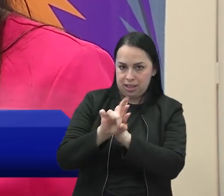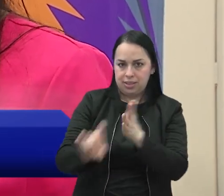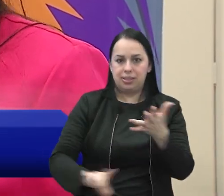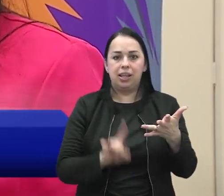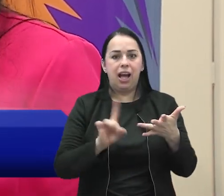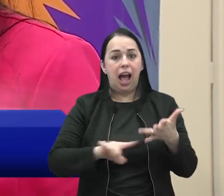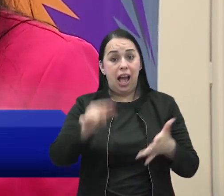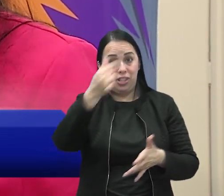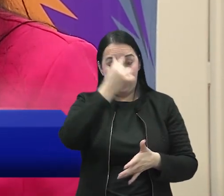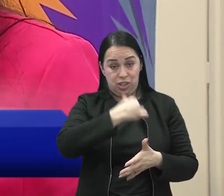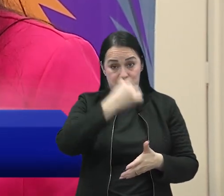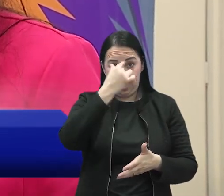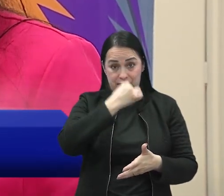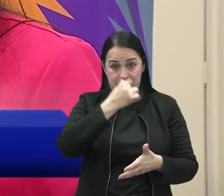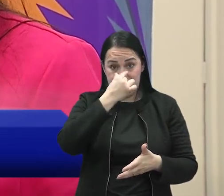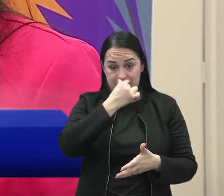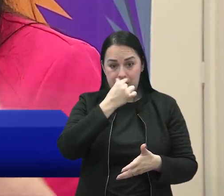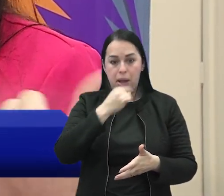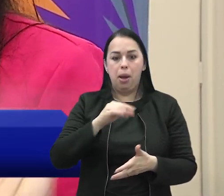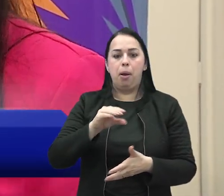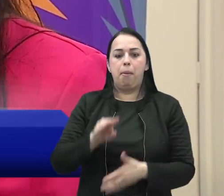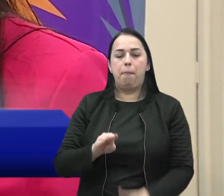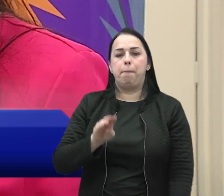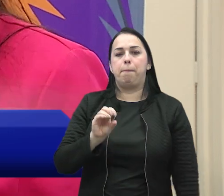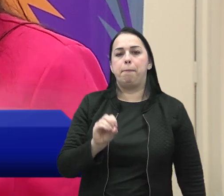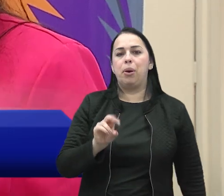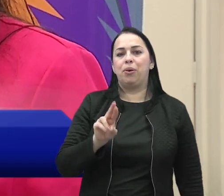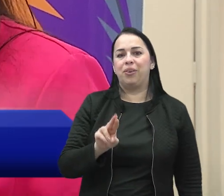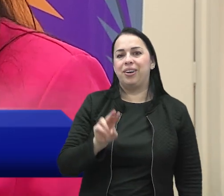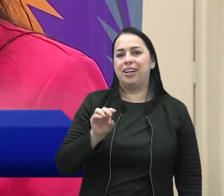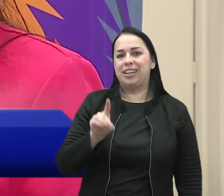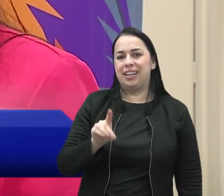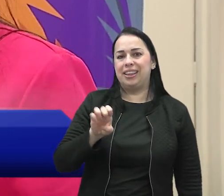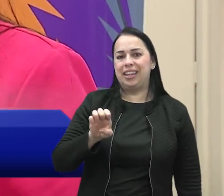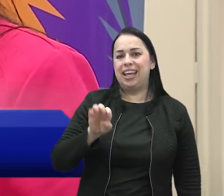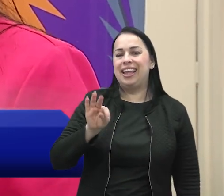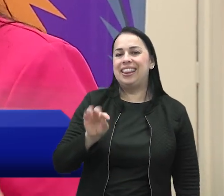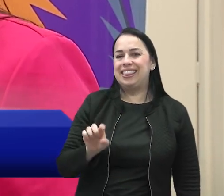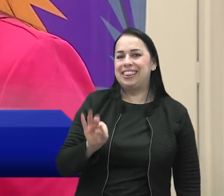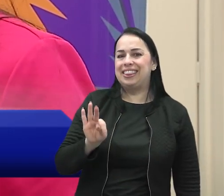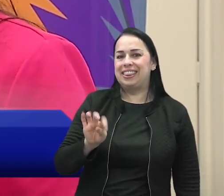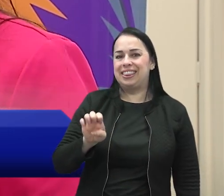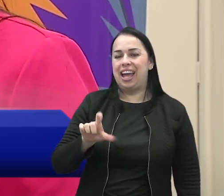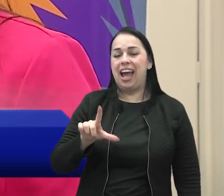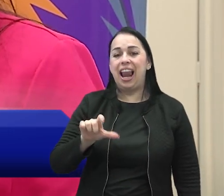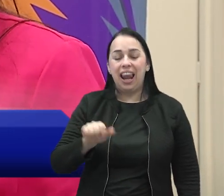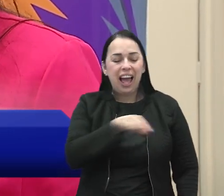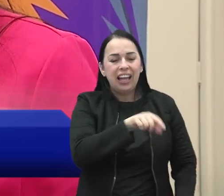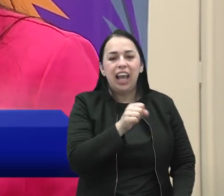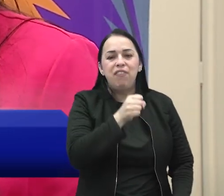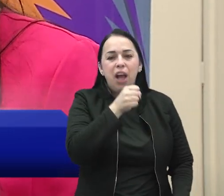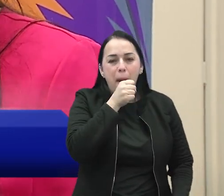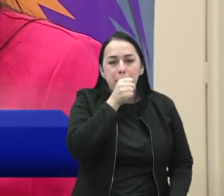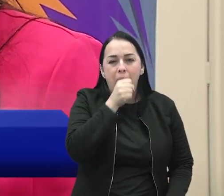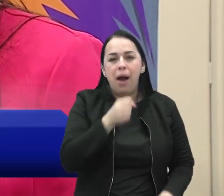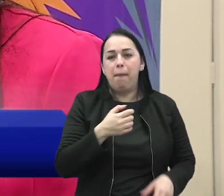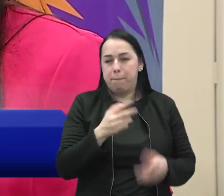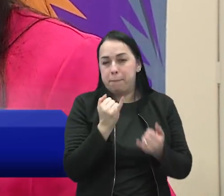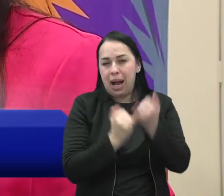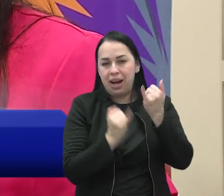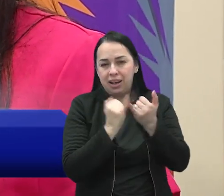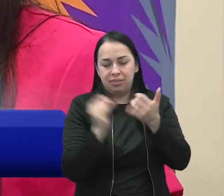por protozoário. A de gripe, que protege contra a bordetella, que é uma bactéria, muito conhecida a doença também como tosse dos